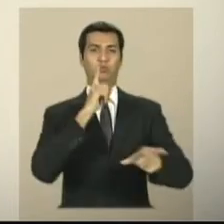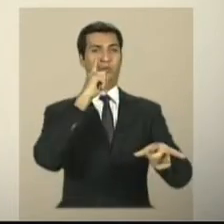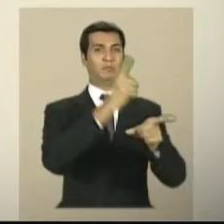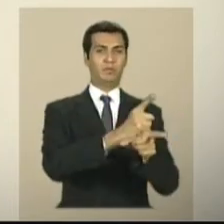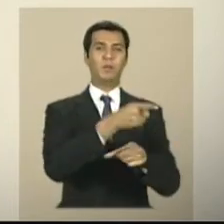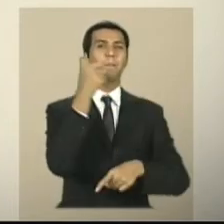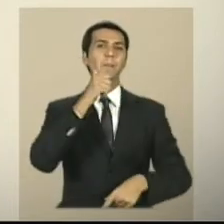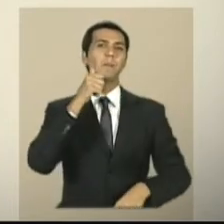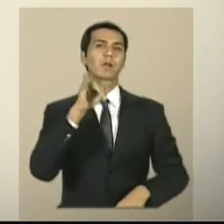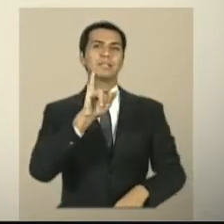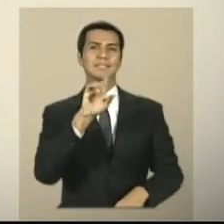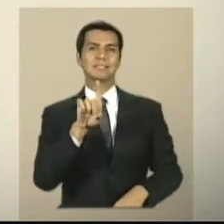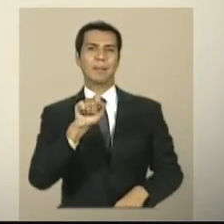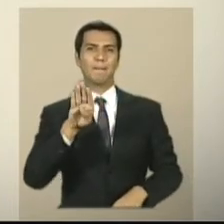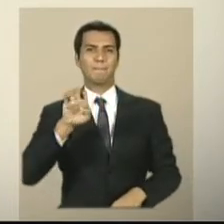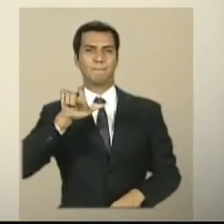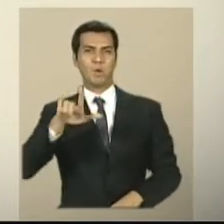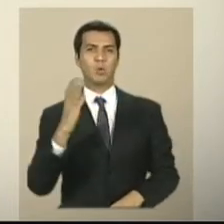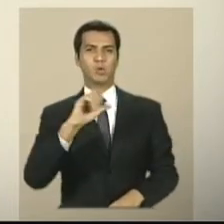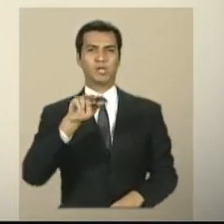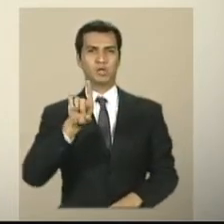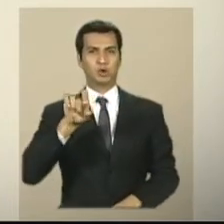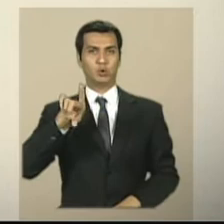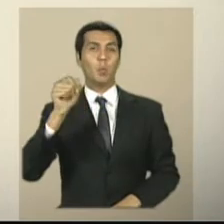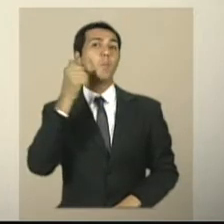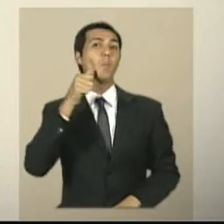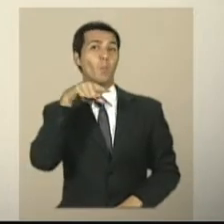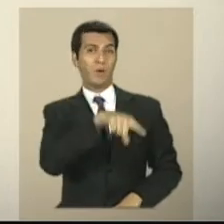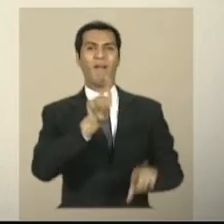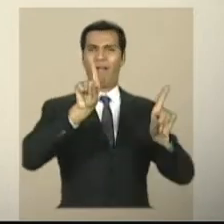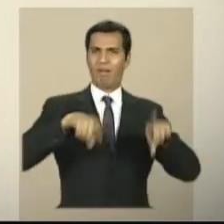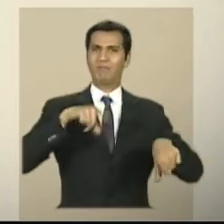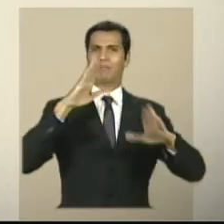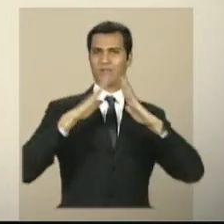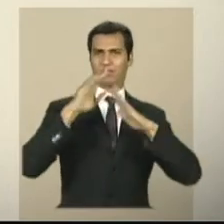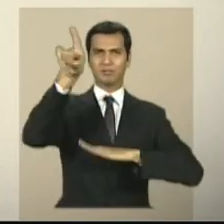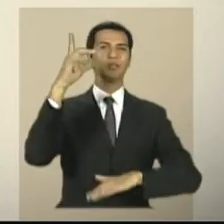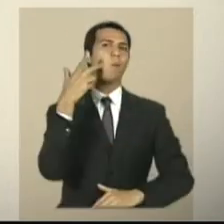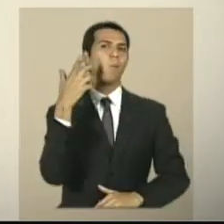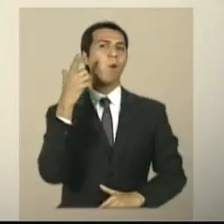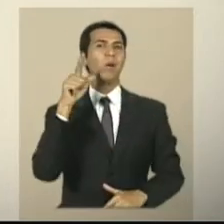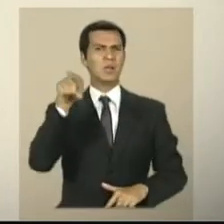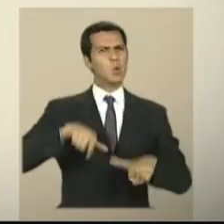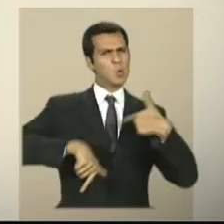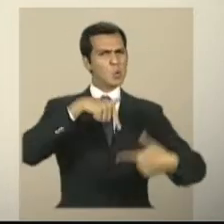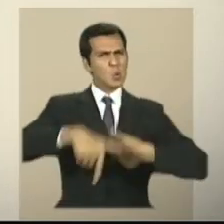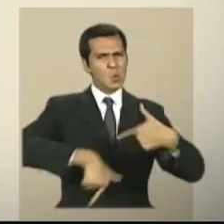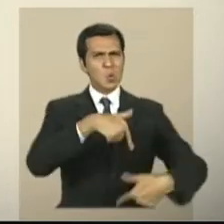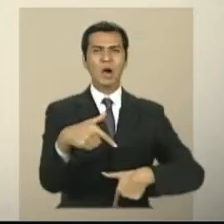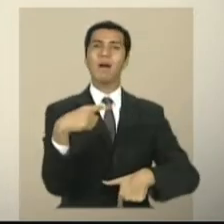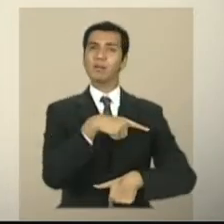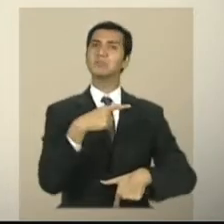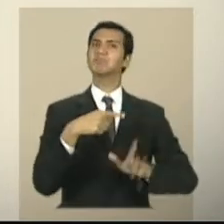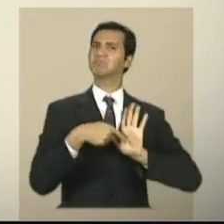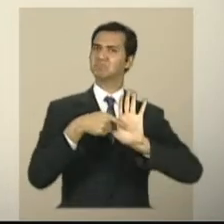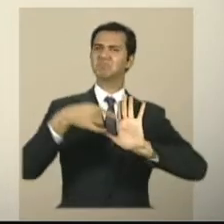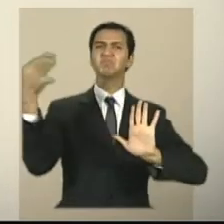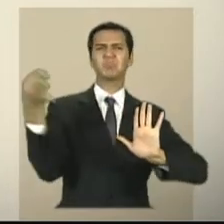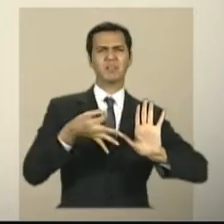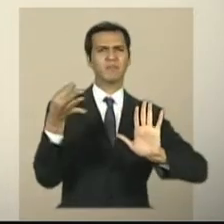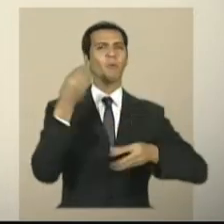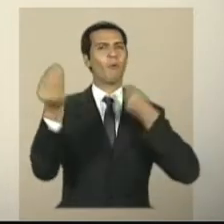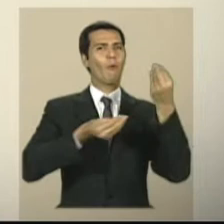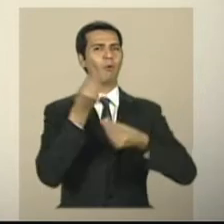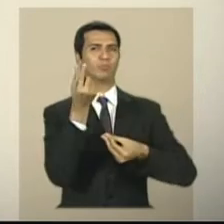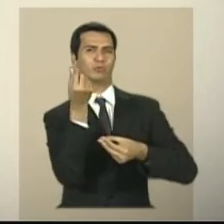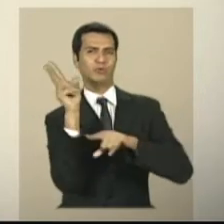dona Izabel Cândido uma cearense Guerreira que é um exemplo de como crédito orientado pode dar um grande